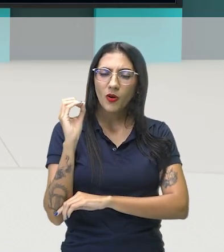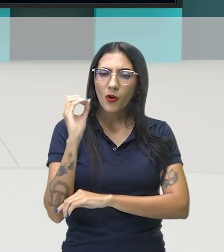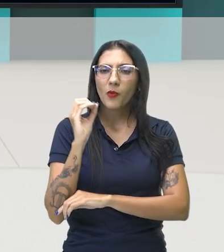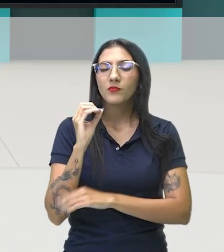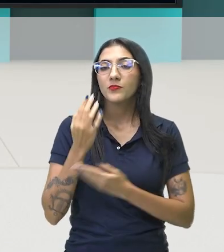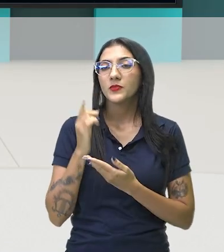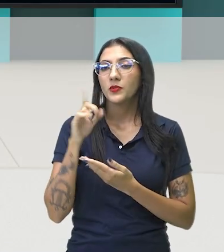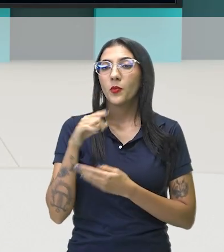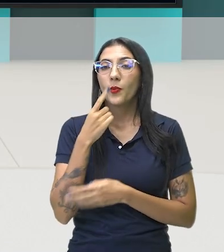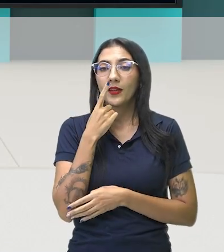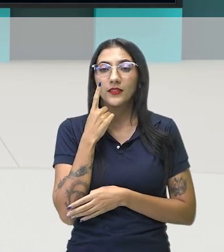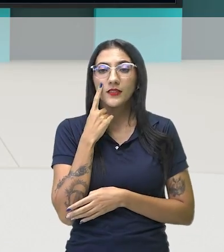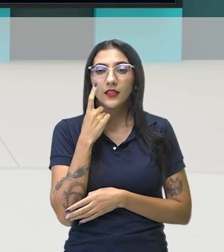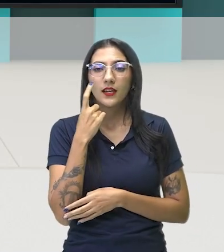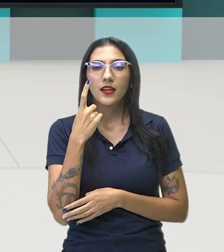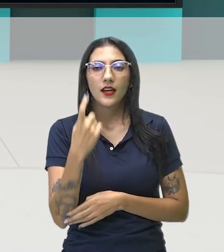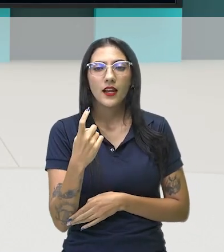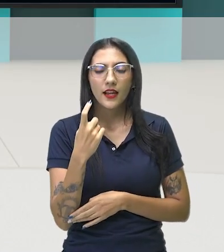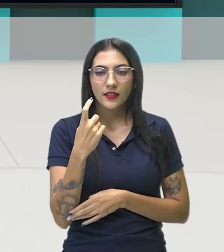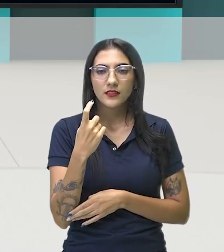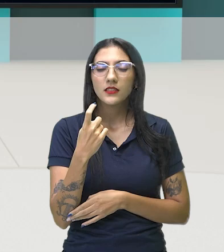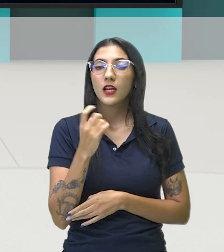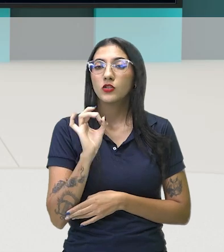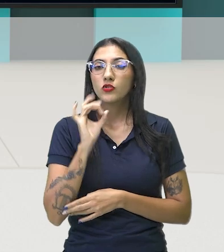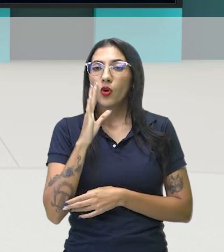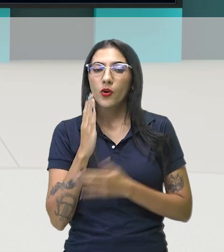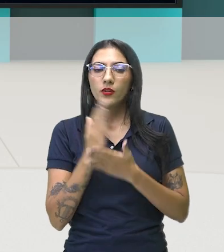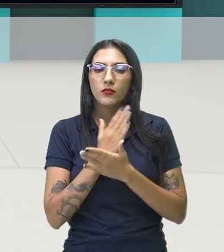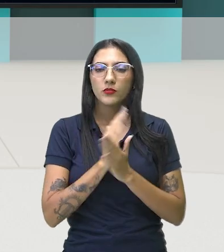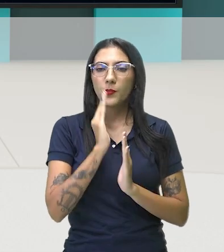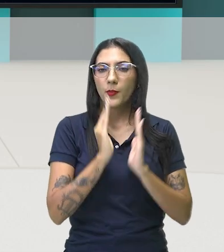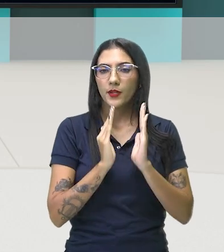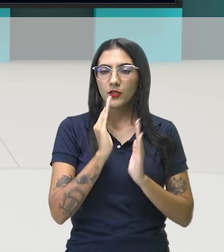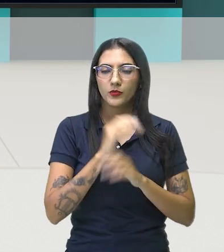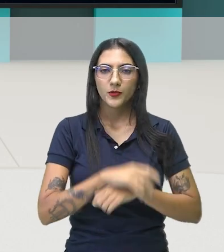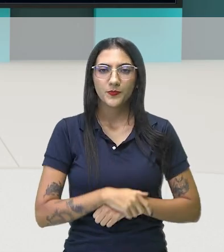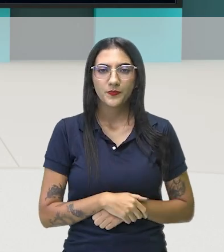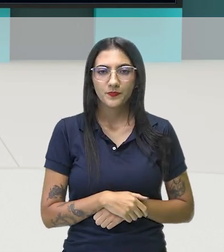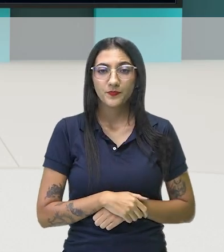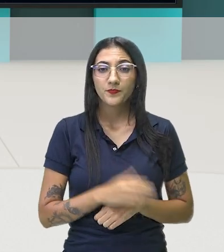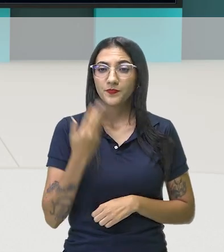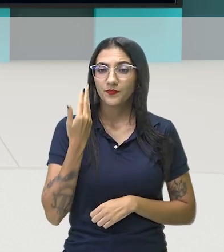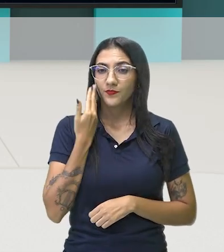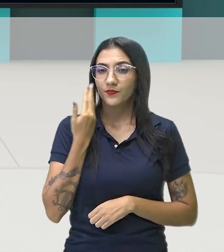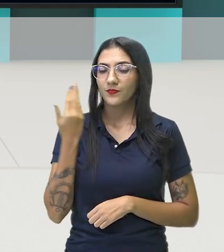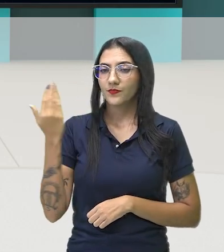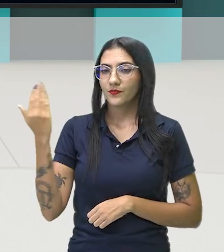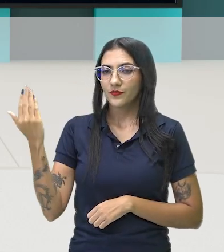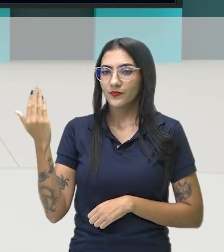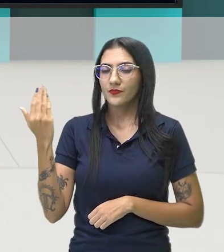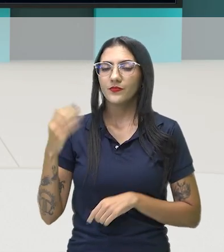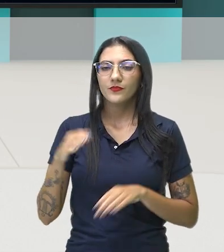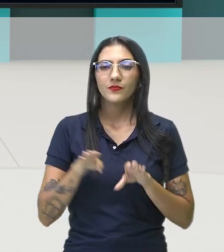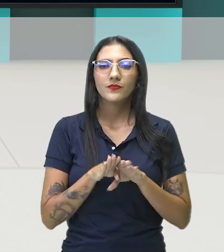O interesse dele era pintar a luz em determinados momentos do dia. E essa obra aqui é uma obra